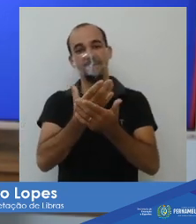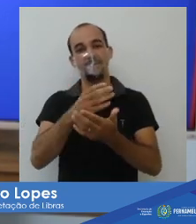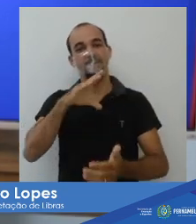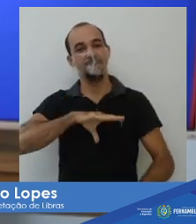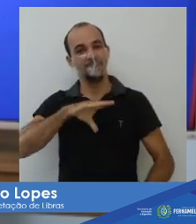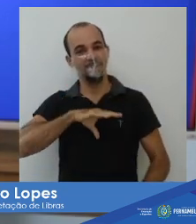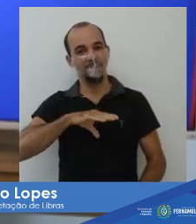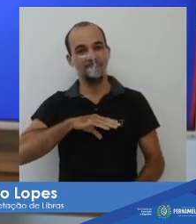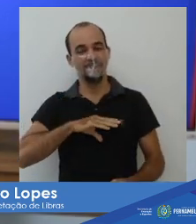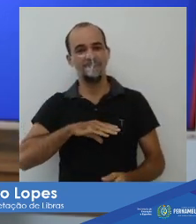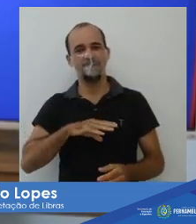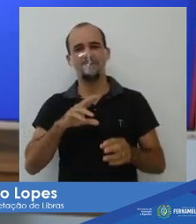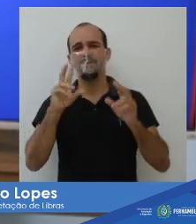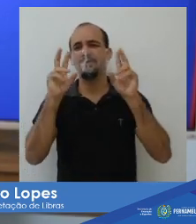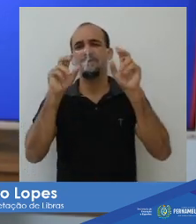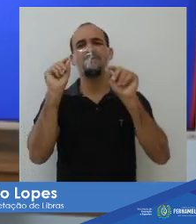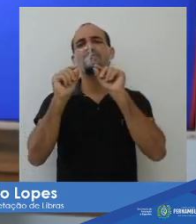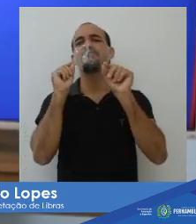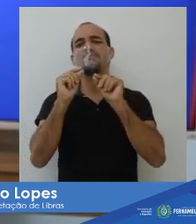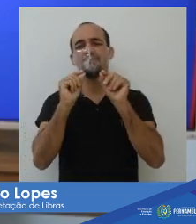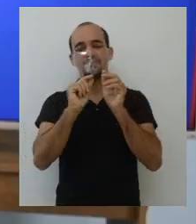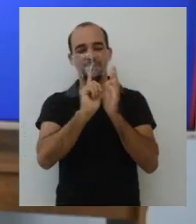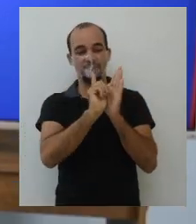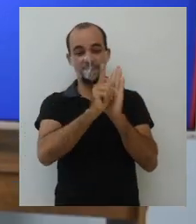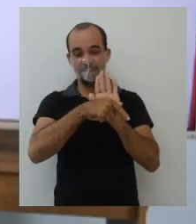gênero textual, resumo.